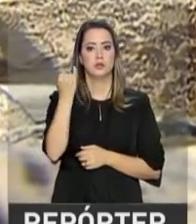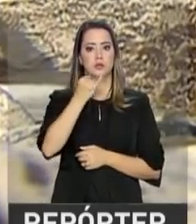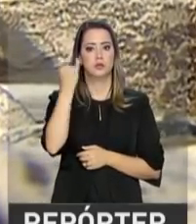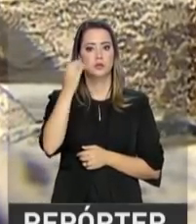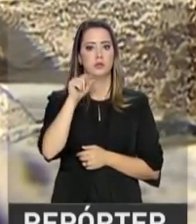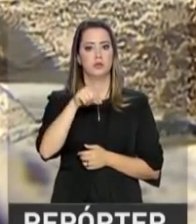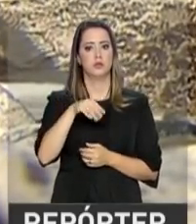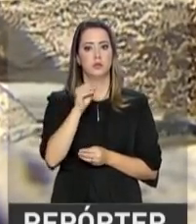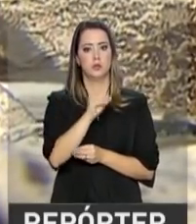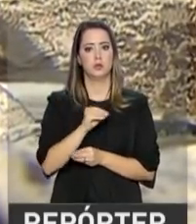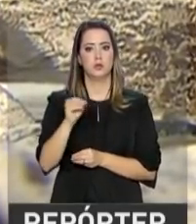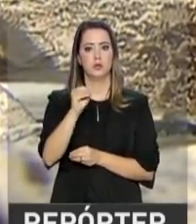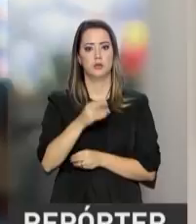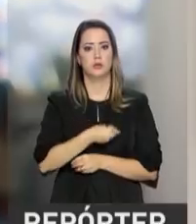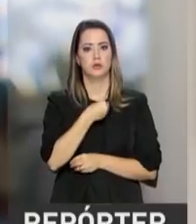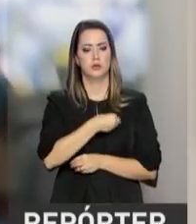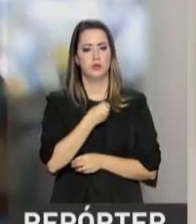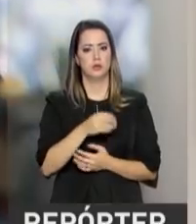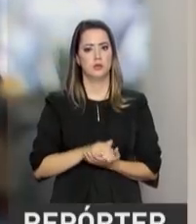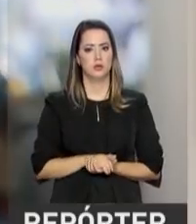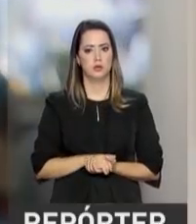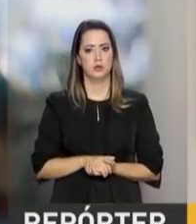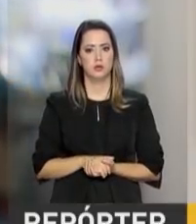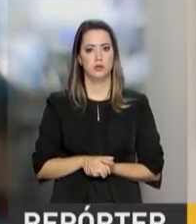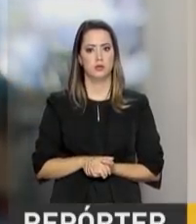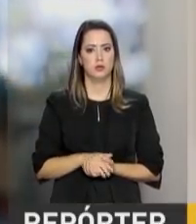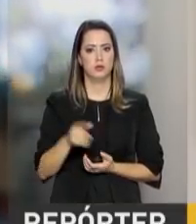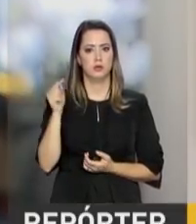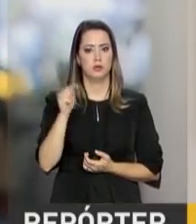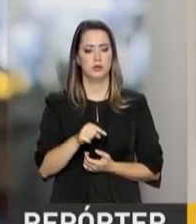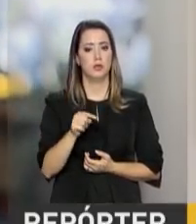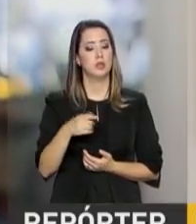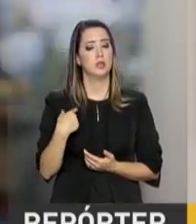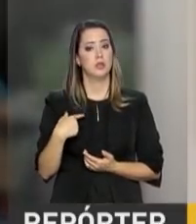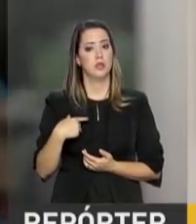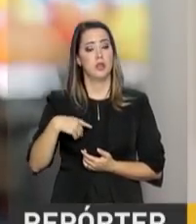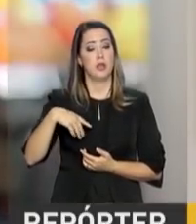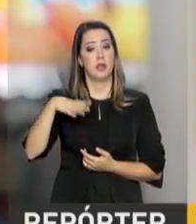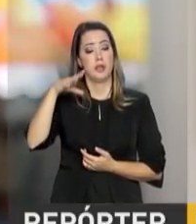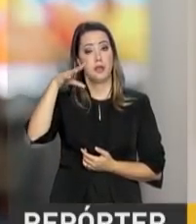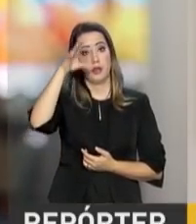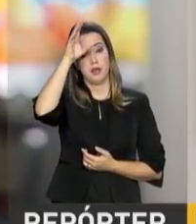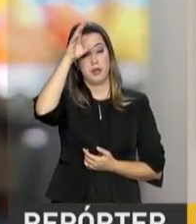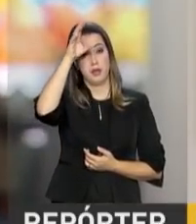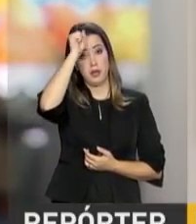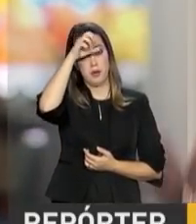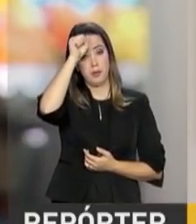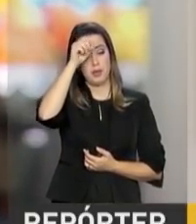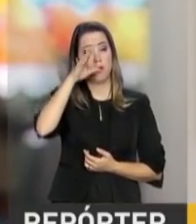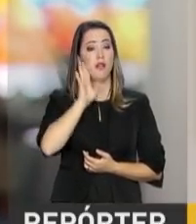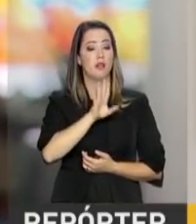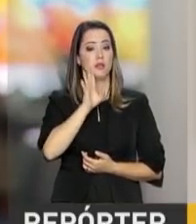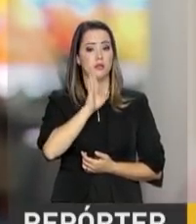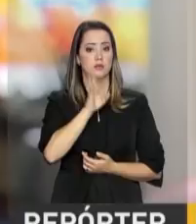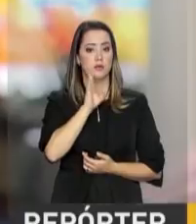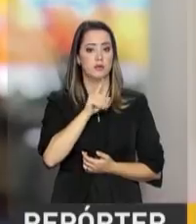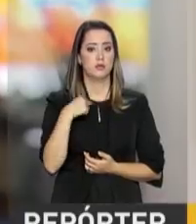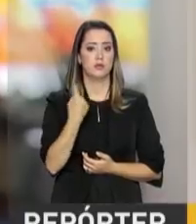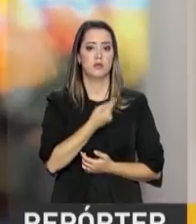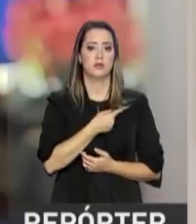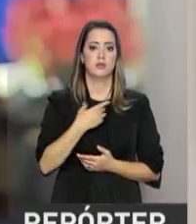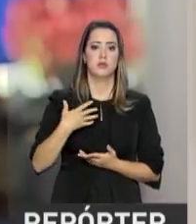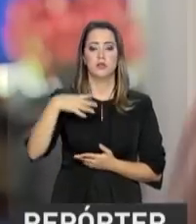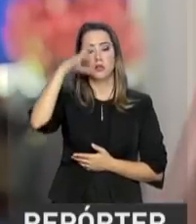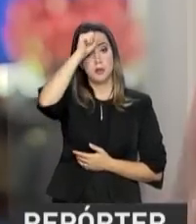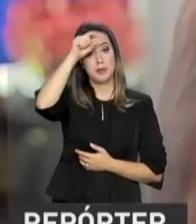fundamental para a preservação da vida. Nós aprendemos aqui muita coisa legal, é de lá também, nós vamos